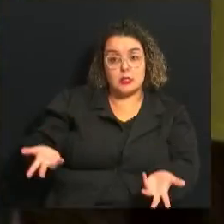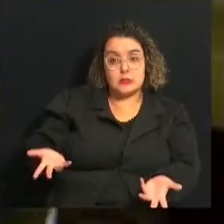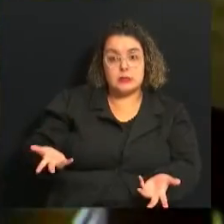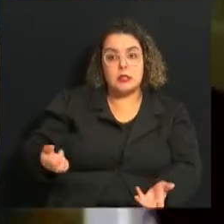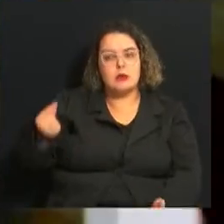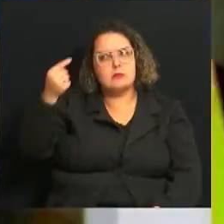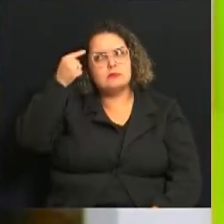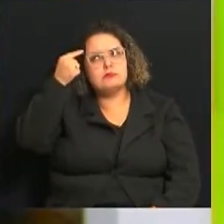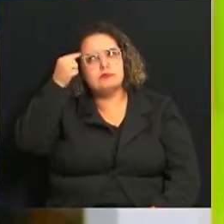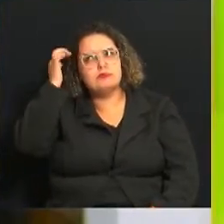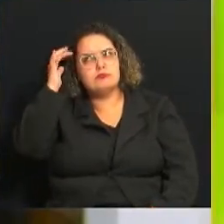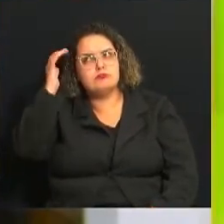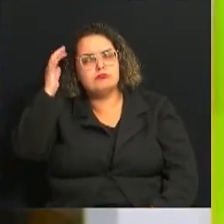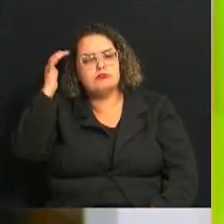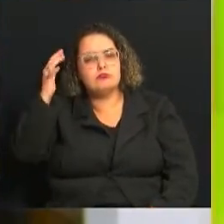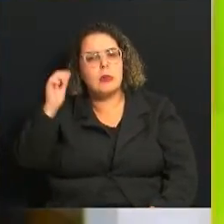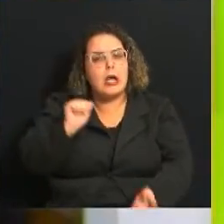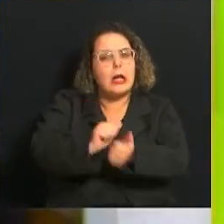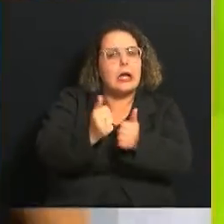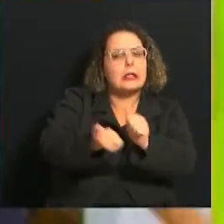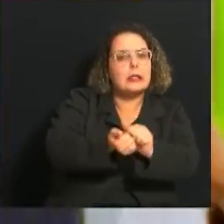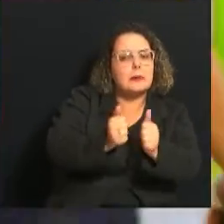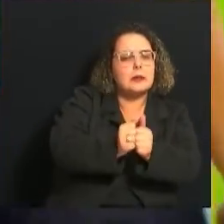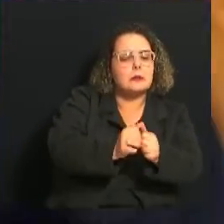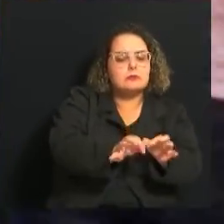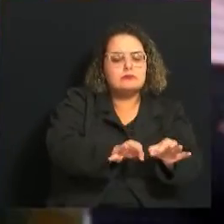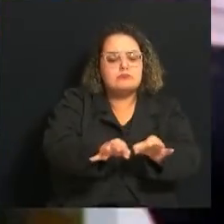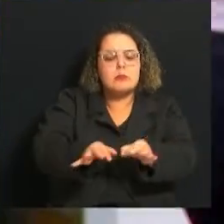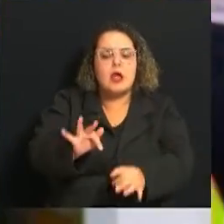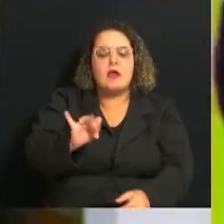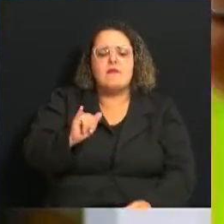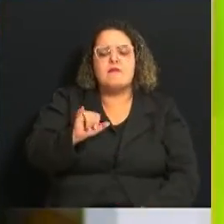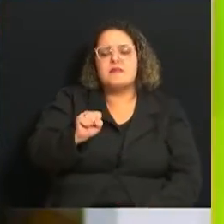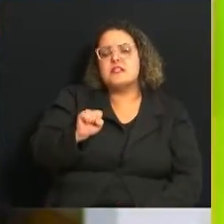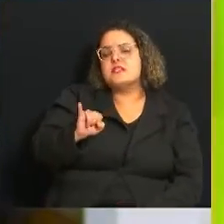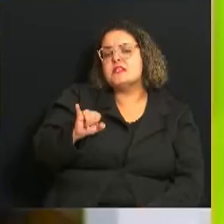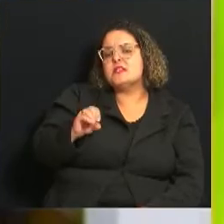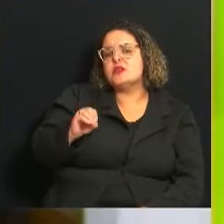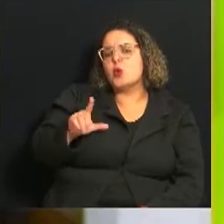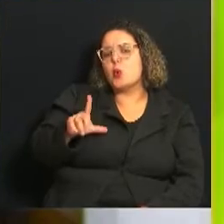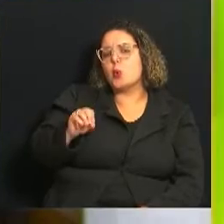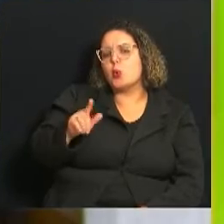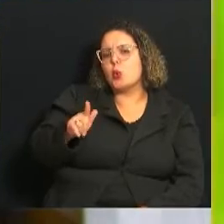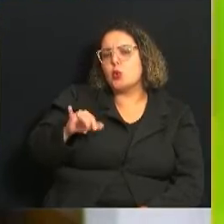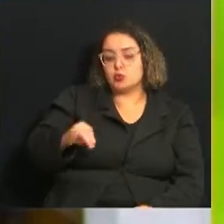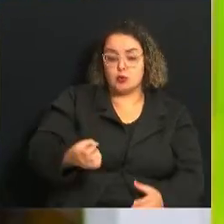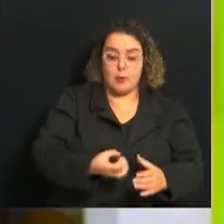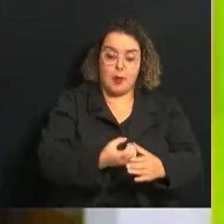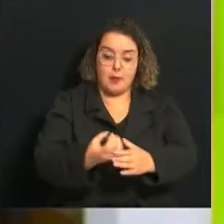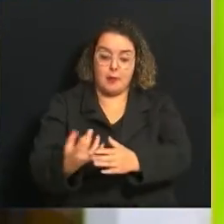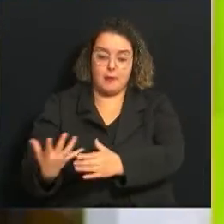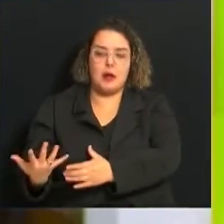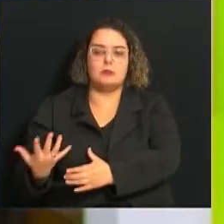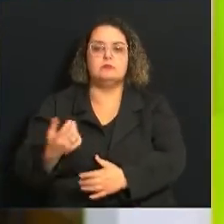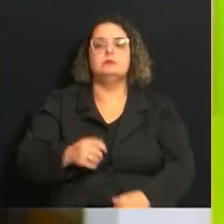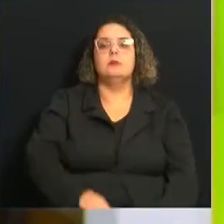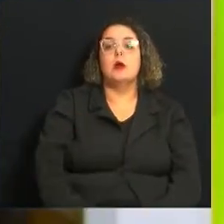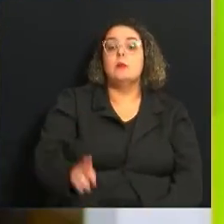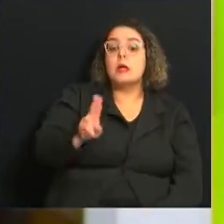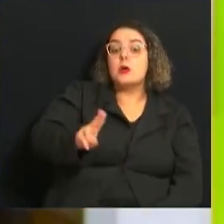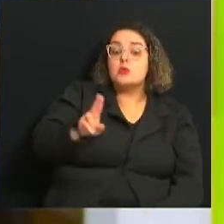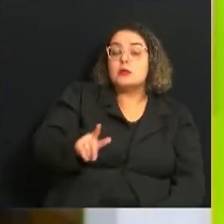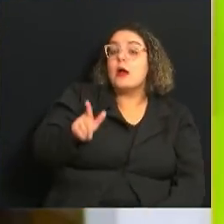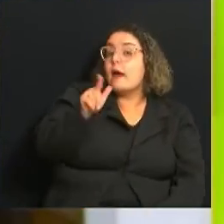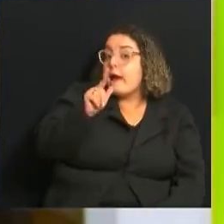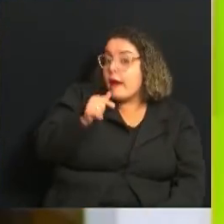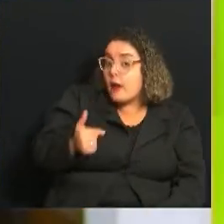em otimizar processos fisiológicos na planta. Nesse cenário, ela desenvolveu o Talete para otimizar o uso da água pela